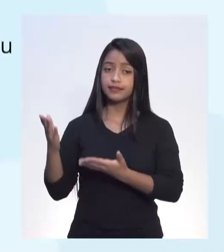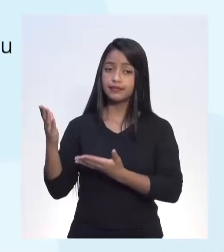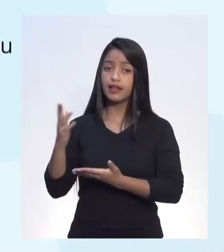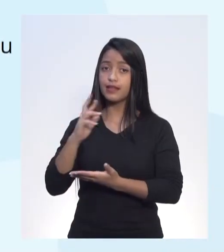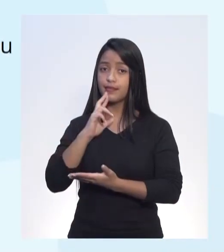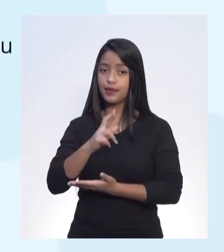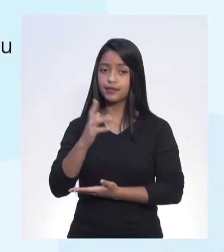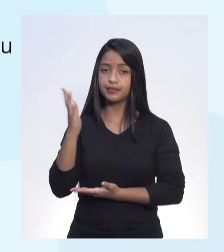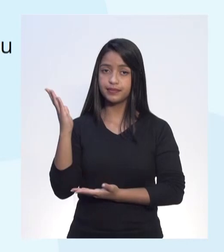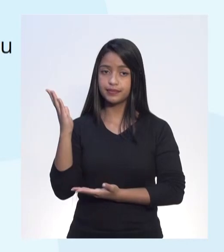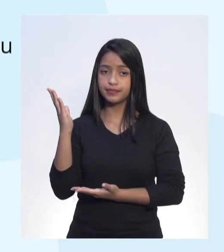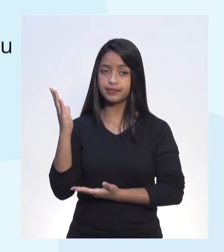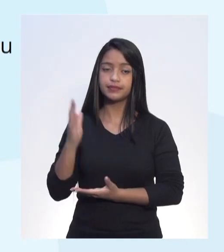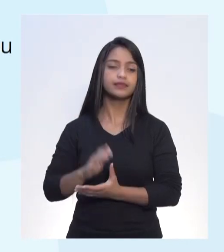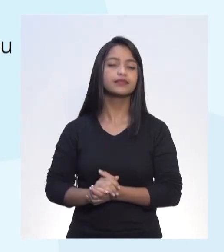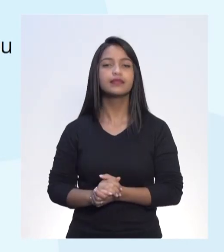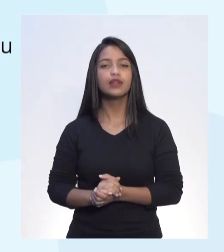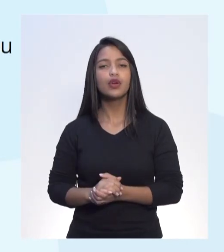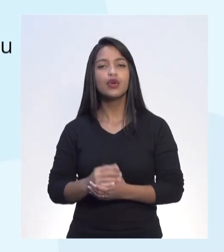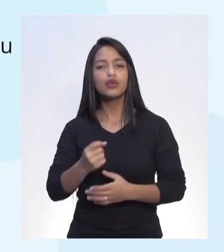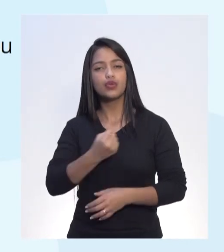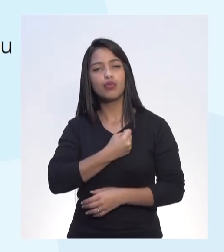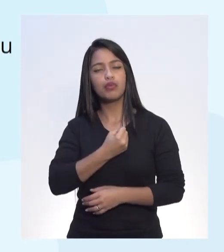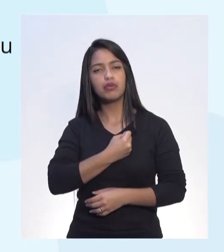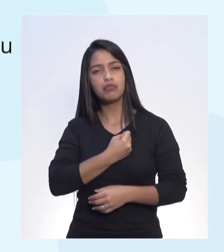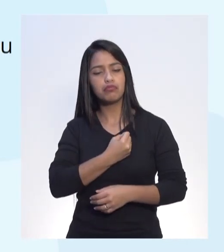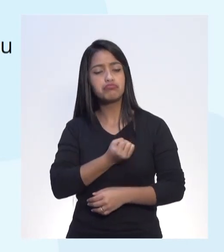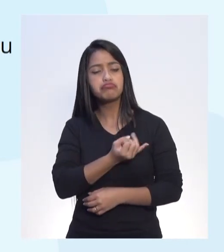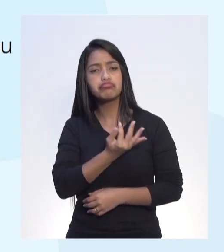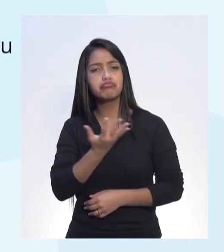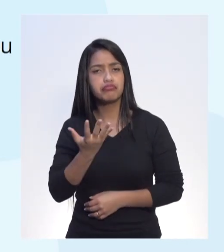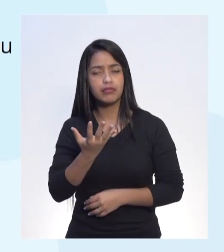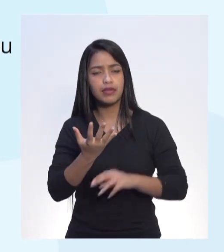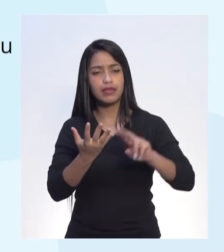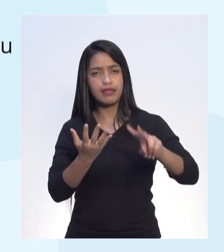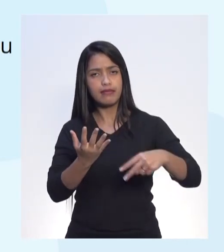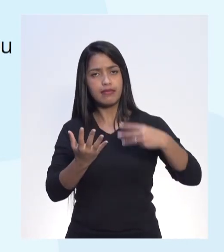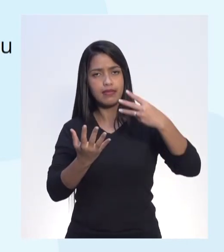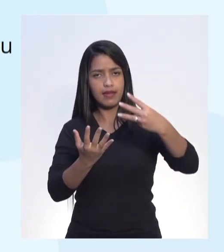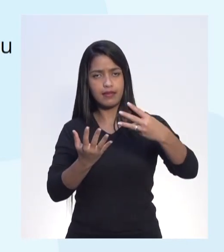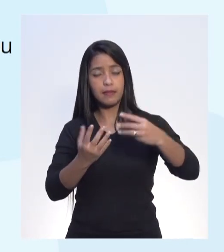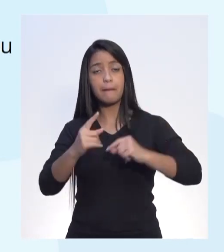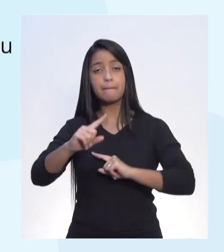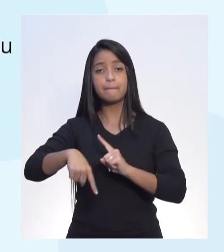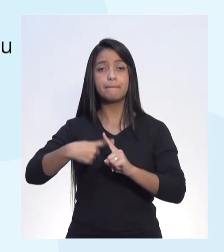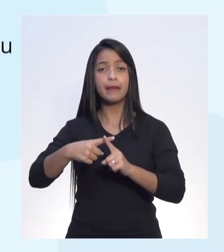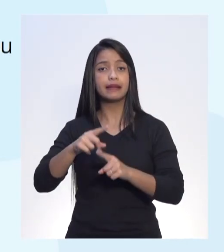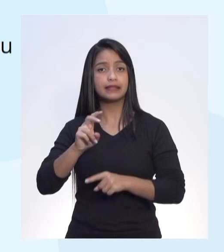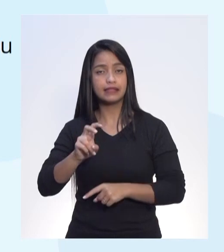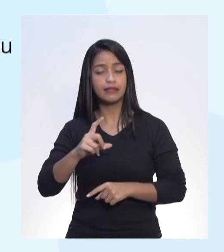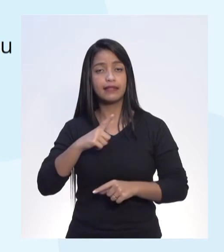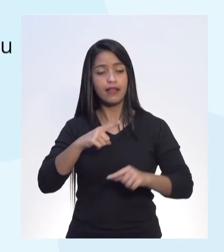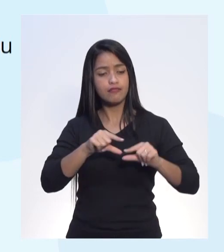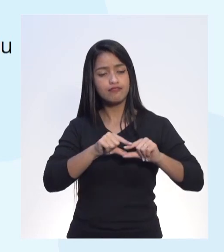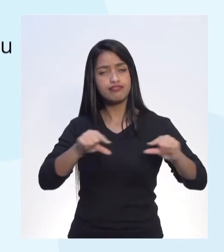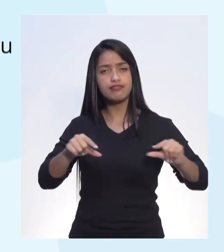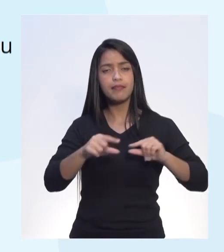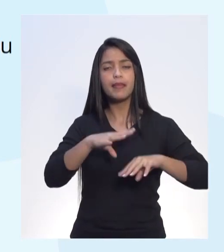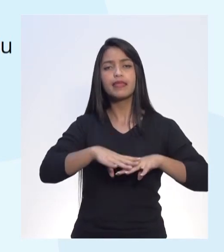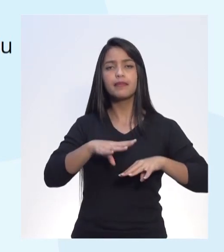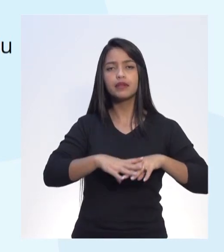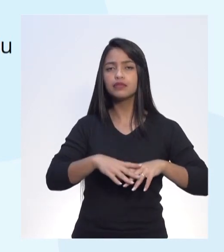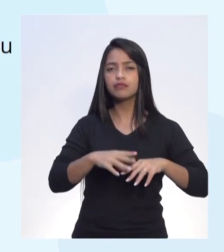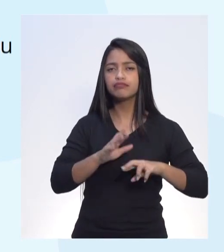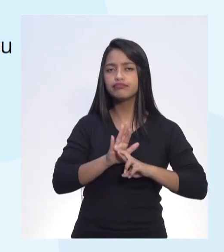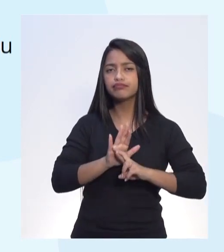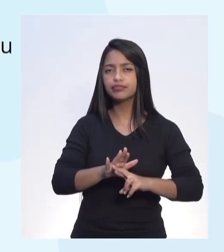bem? Ó, o cubo de um número adicionado a 5. Então, qual a expressão algébrica que vai representar? Ali a gente usou